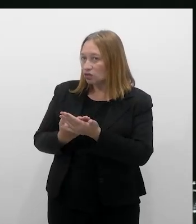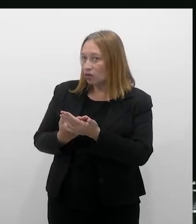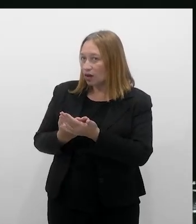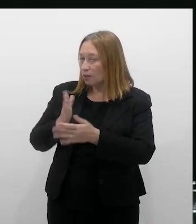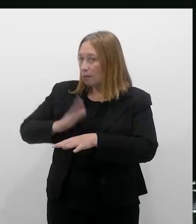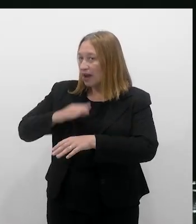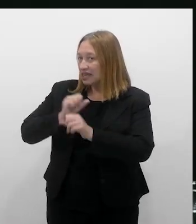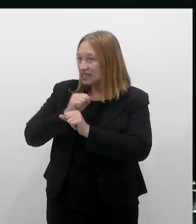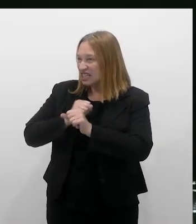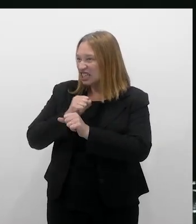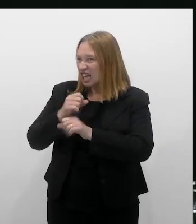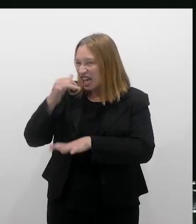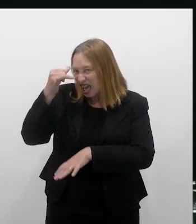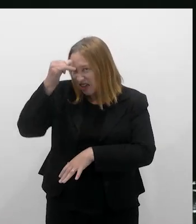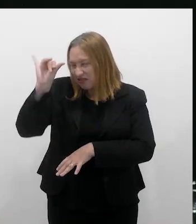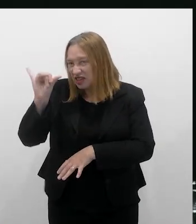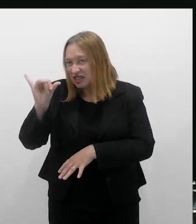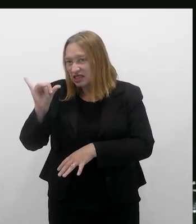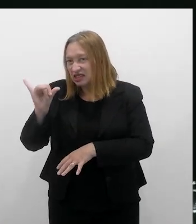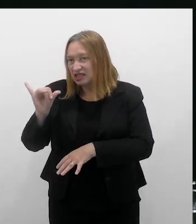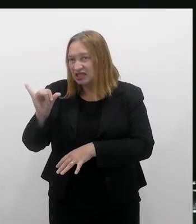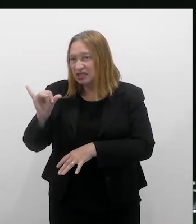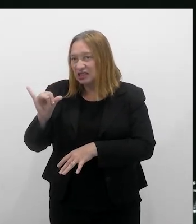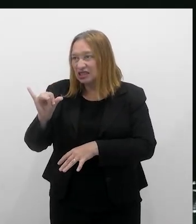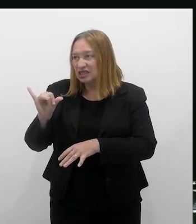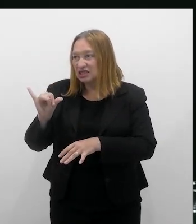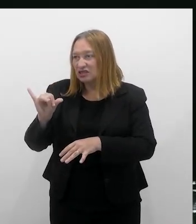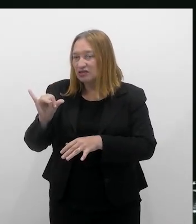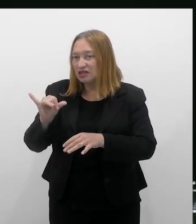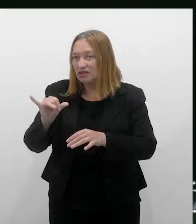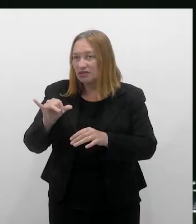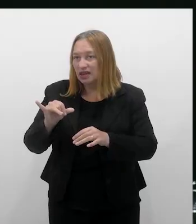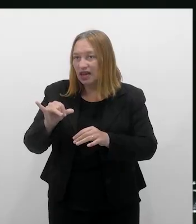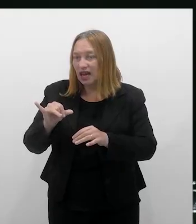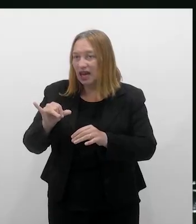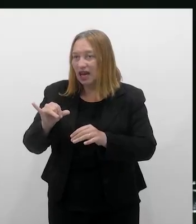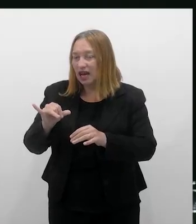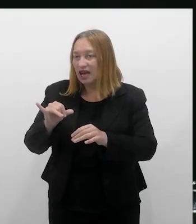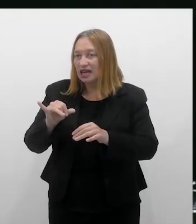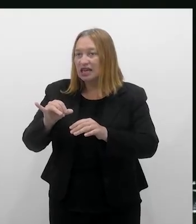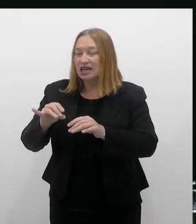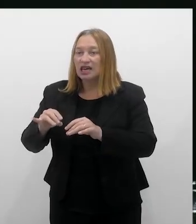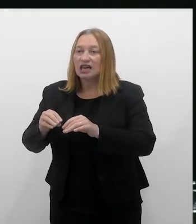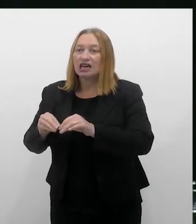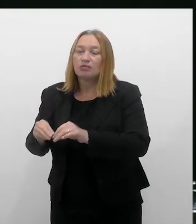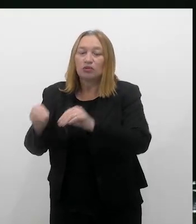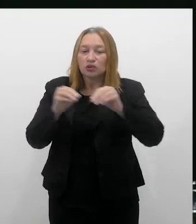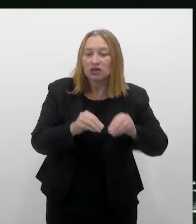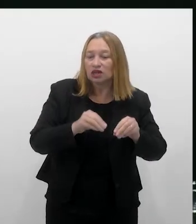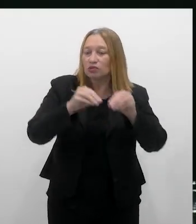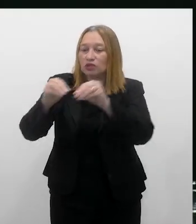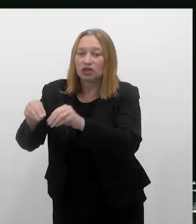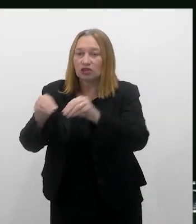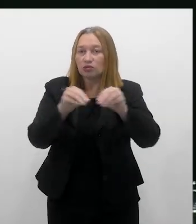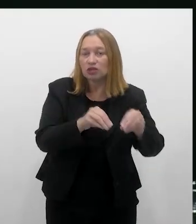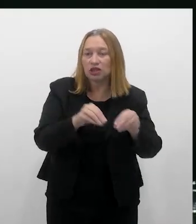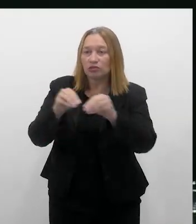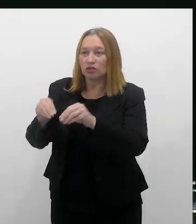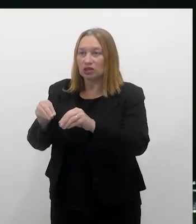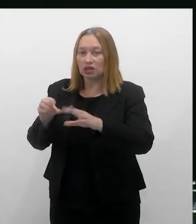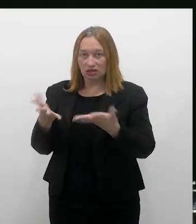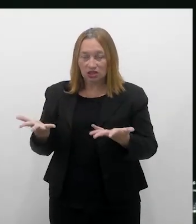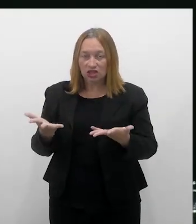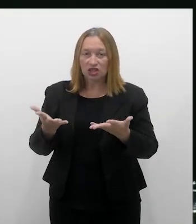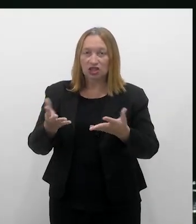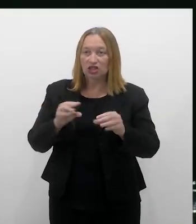mais tempo evita essa fadiga de você fazer um complemento numa escola outra. E aí é transporte público, é